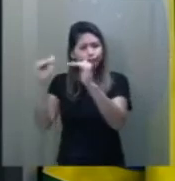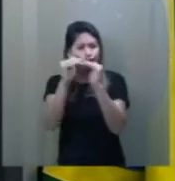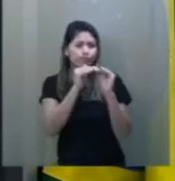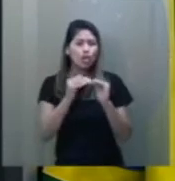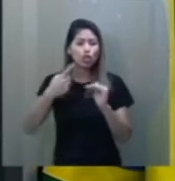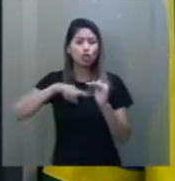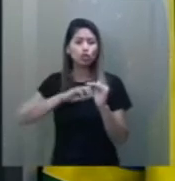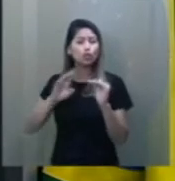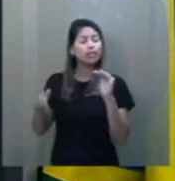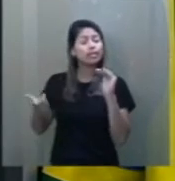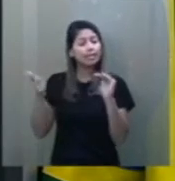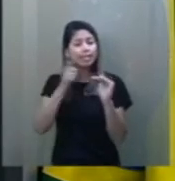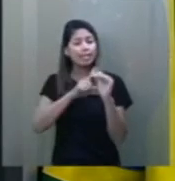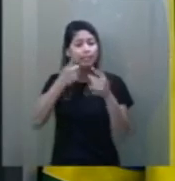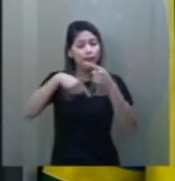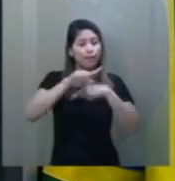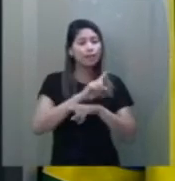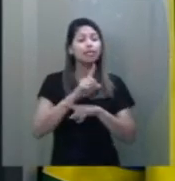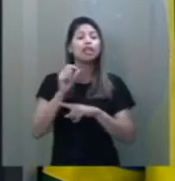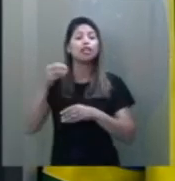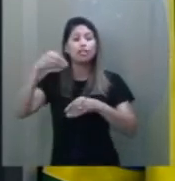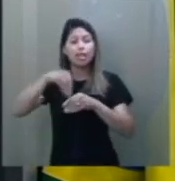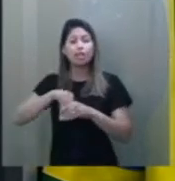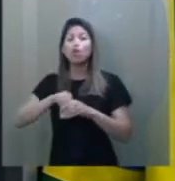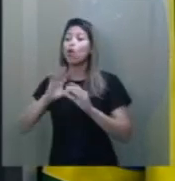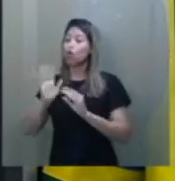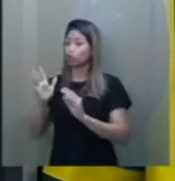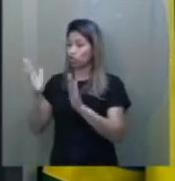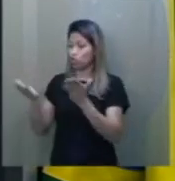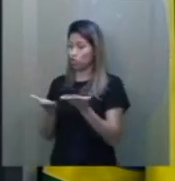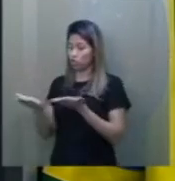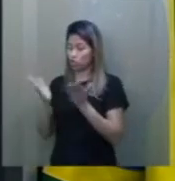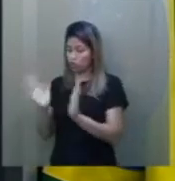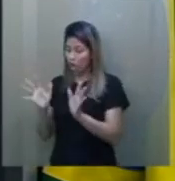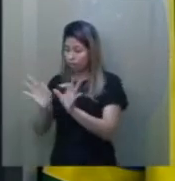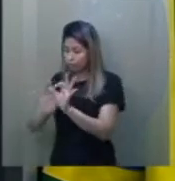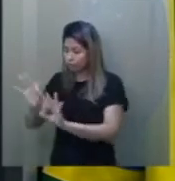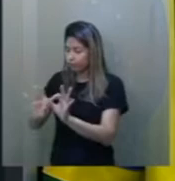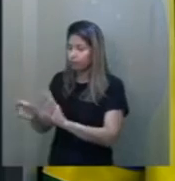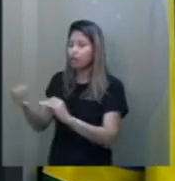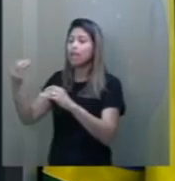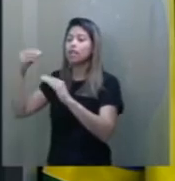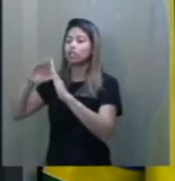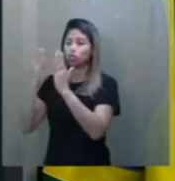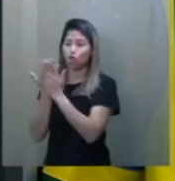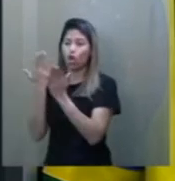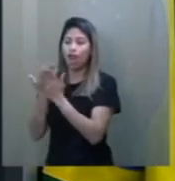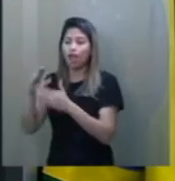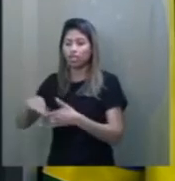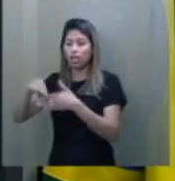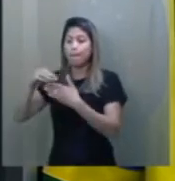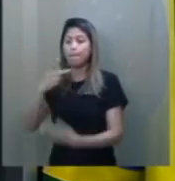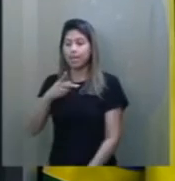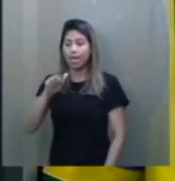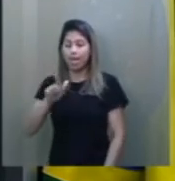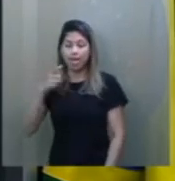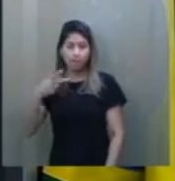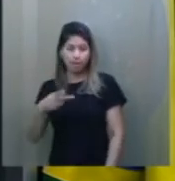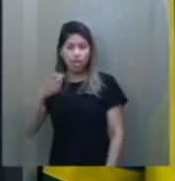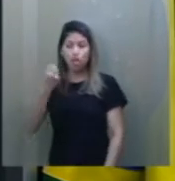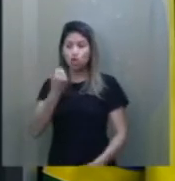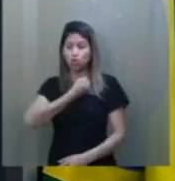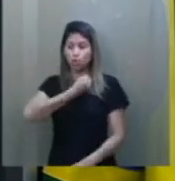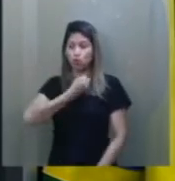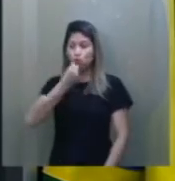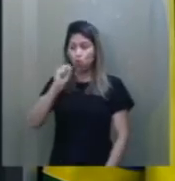Pelo que hoje foi ajustado no Colégio de Líderes, o PLP 18 deve ser votado em breve, mas aqui estamos